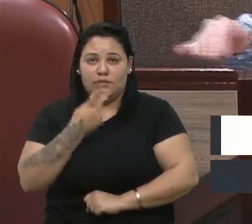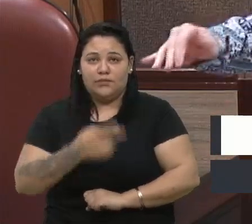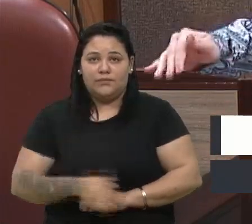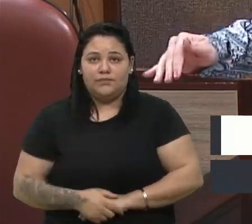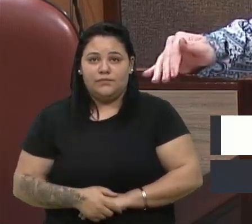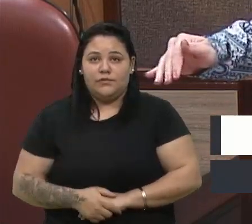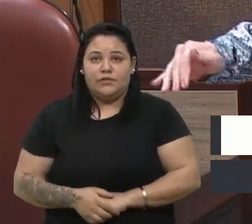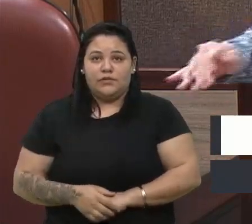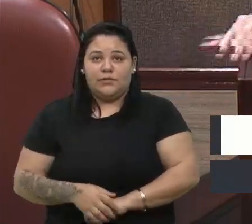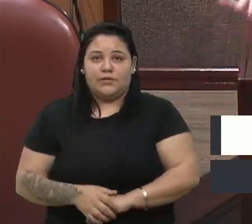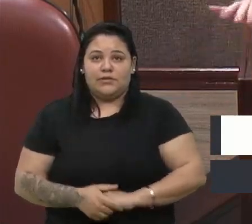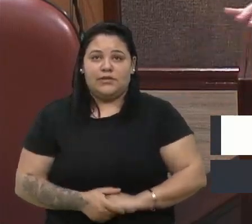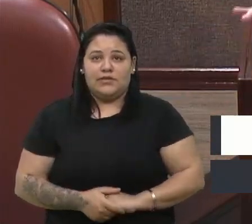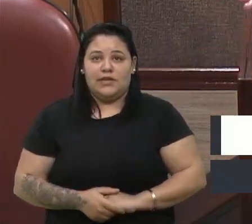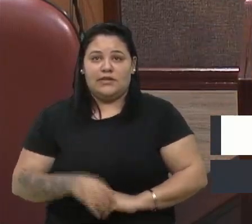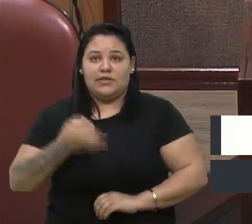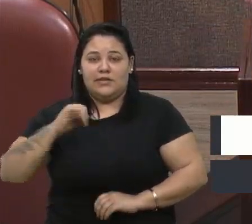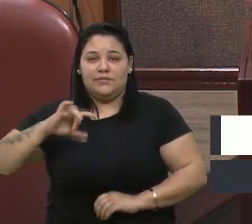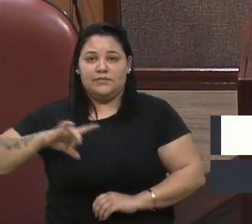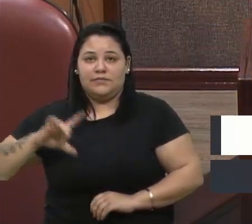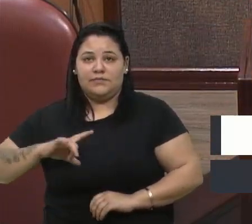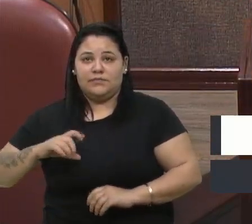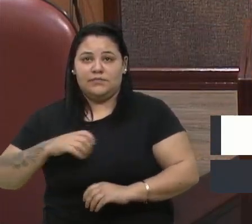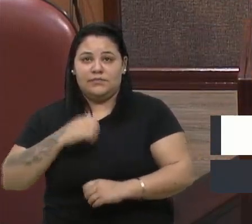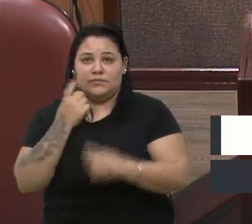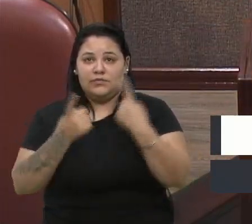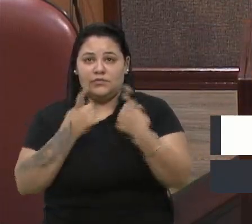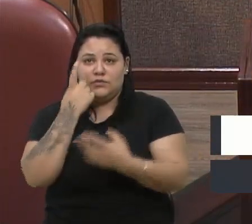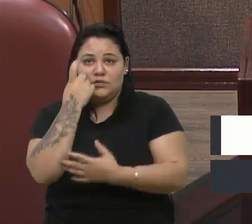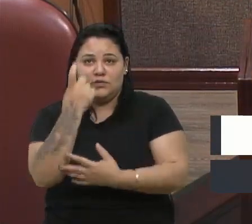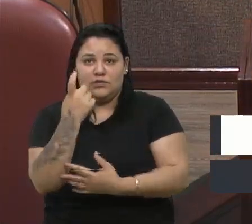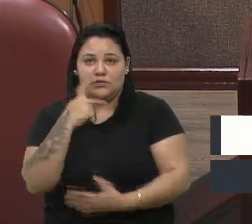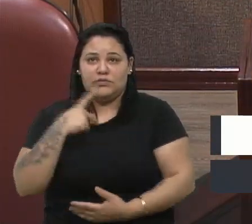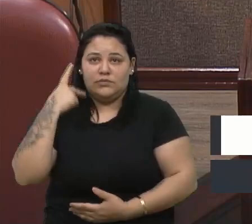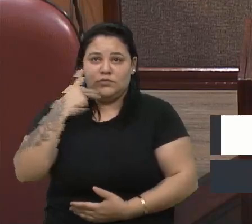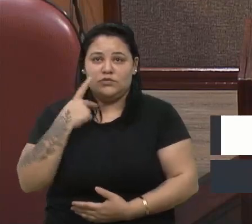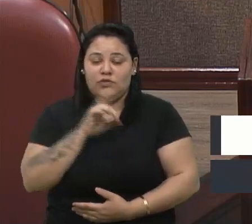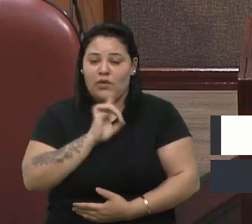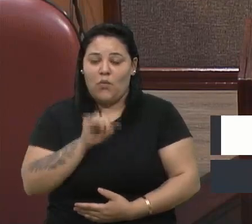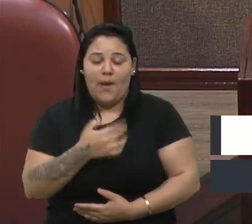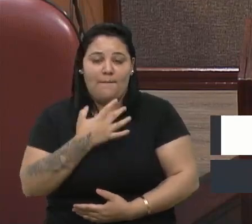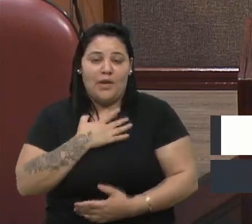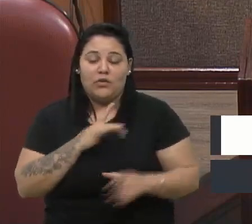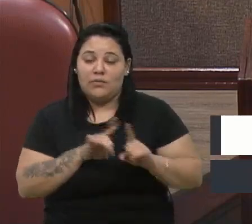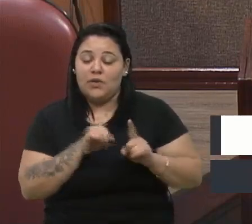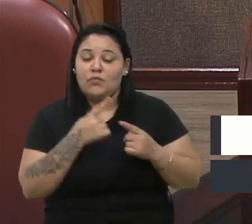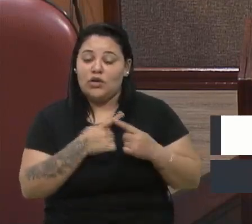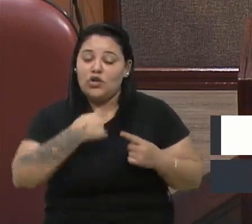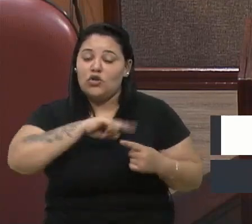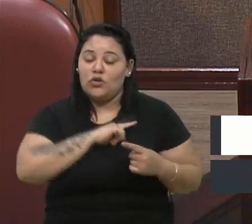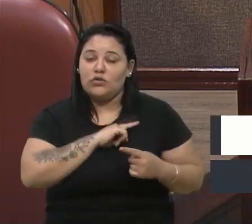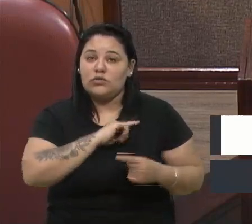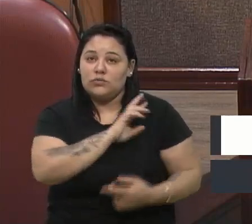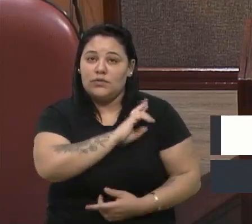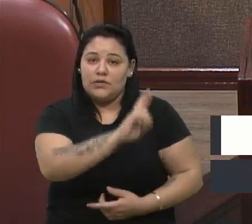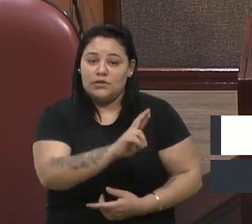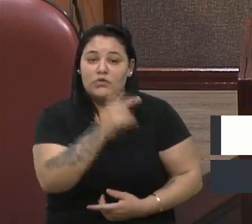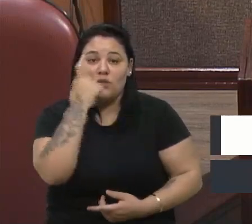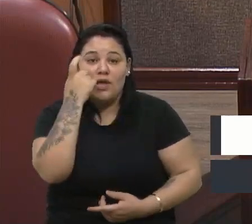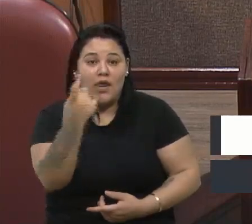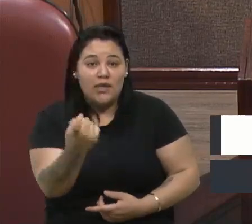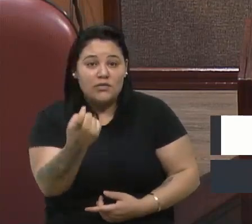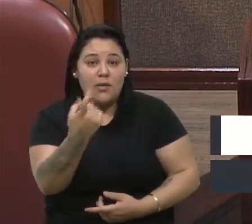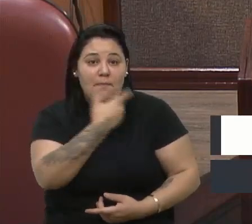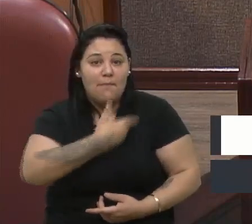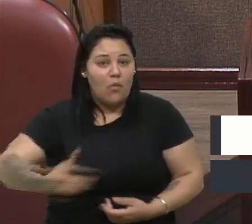partido, politicagem, eu tenho certeza que não é da minha parte, porque nós estamos aqui representando, sim, o interesse público. E como